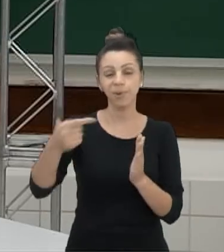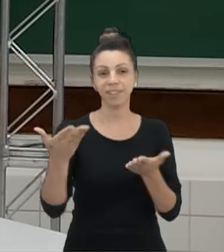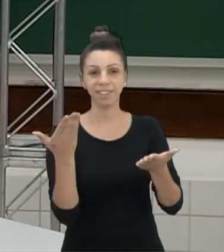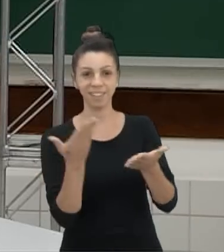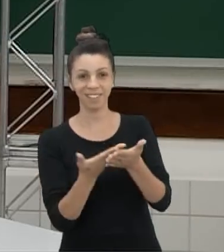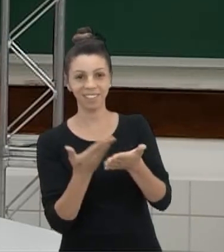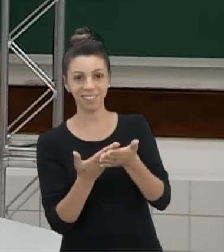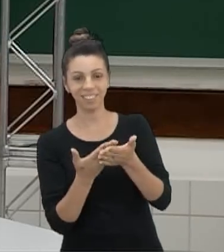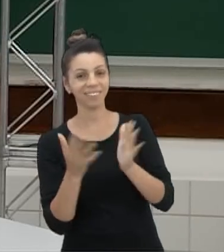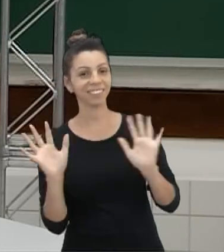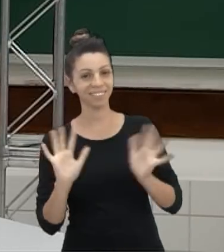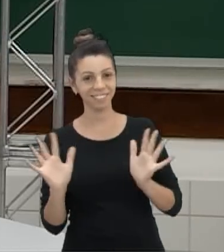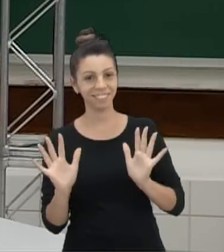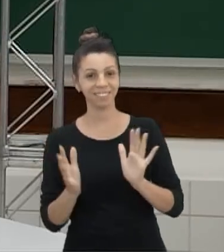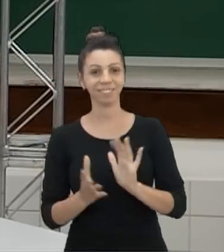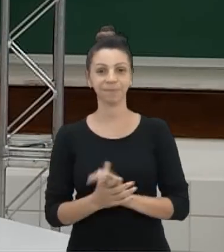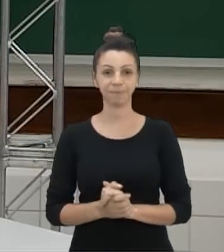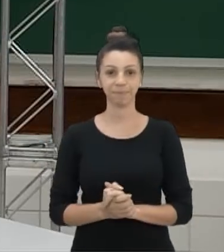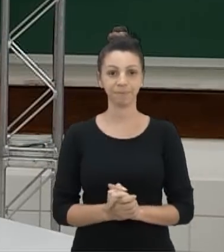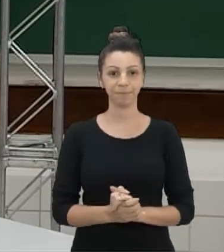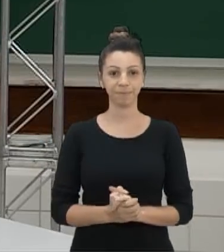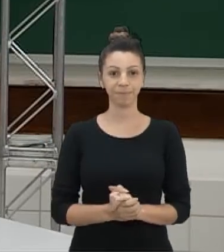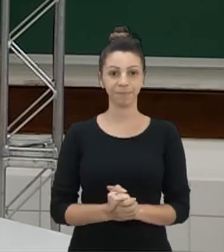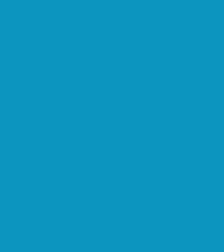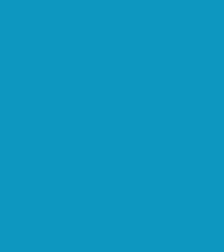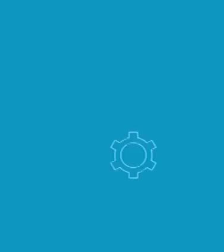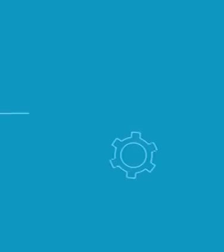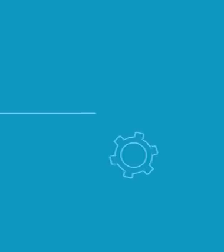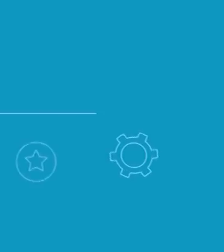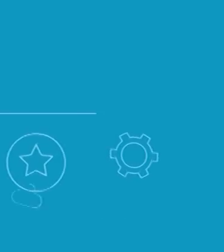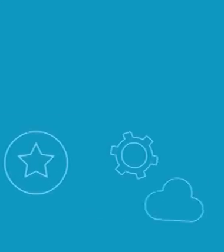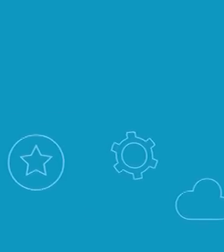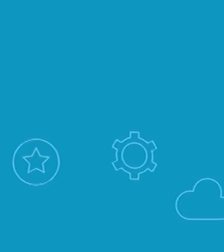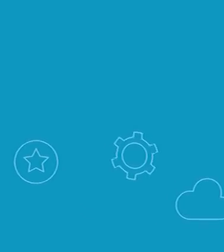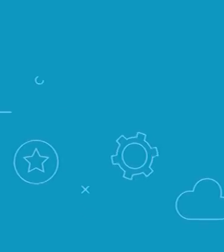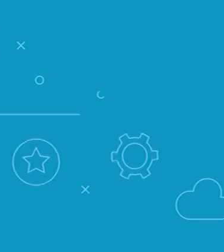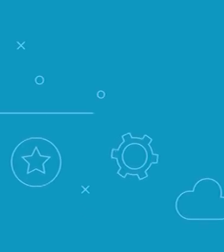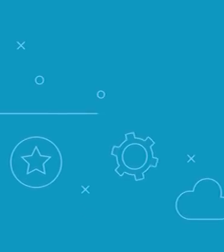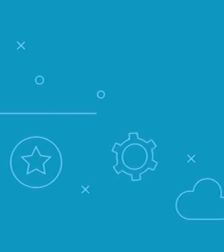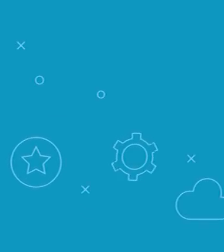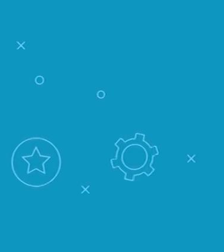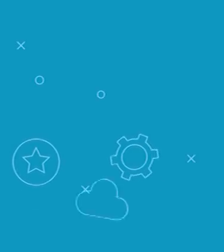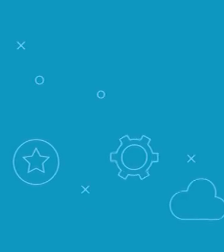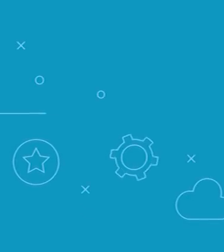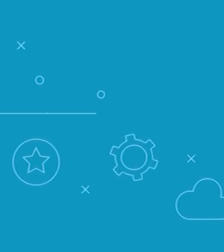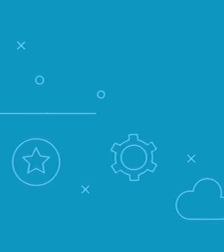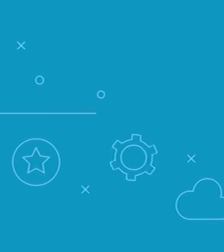para a gente ver o próximo tópico.